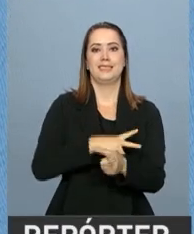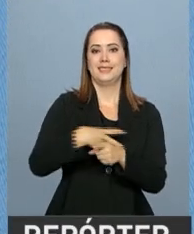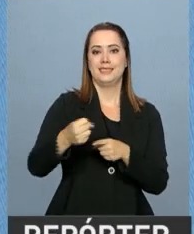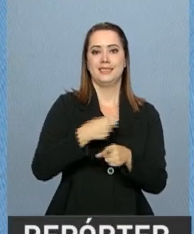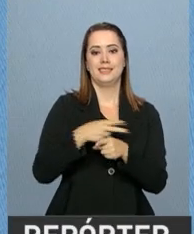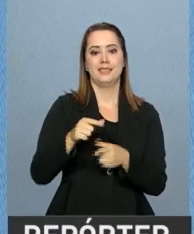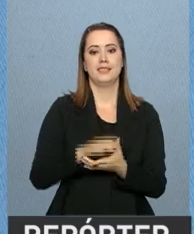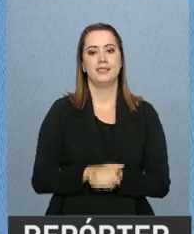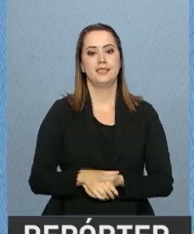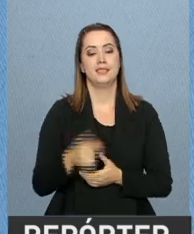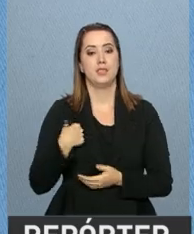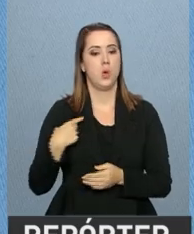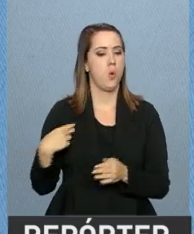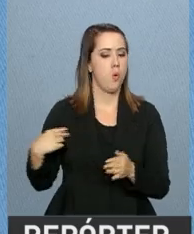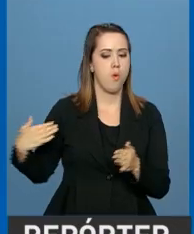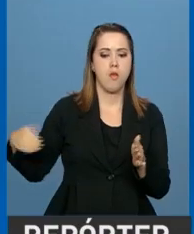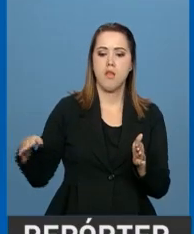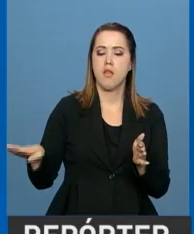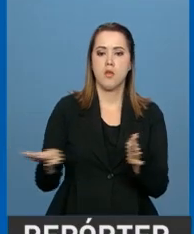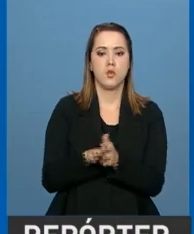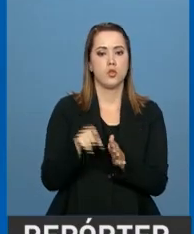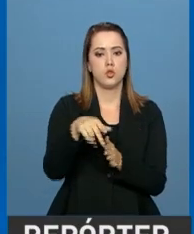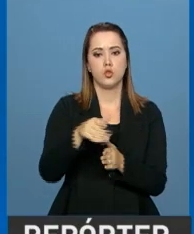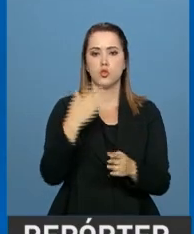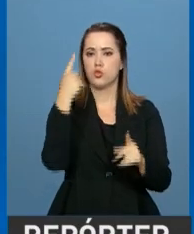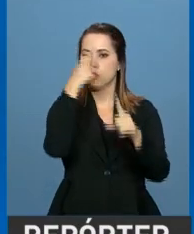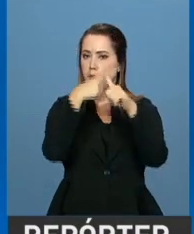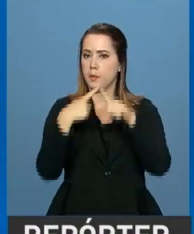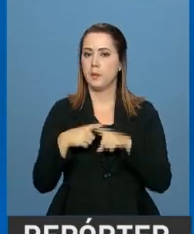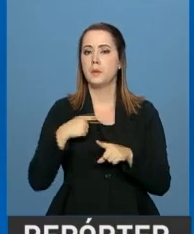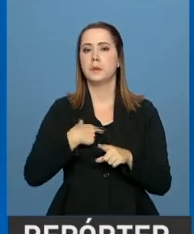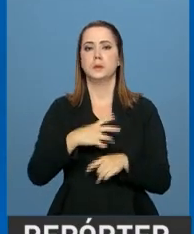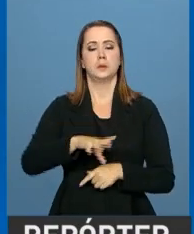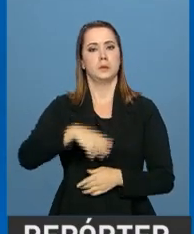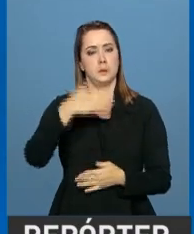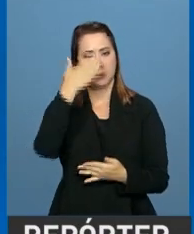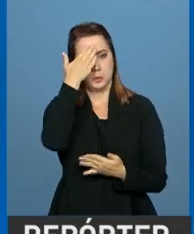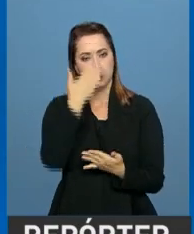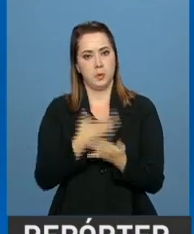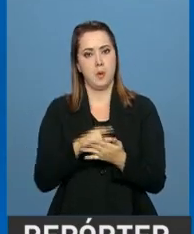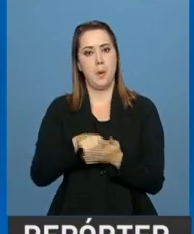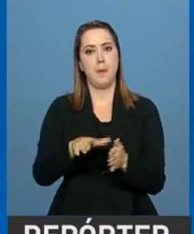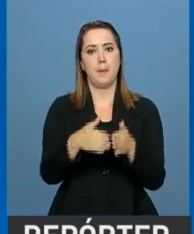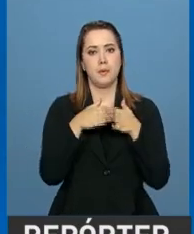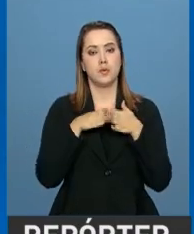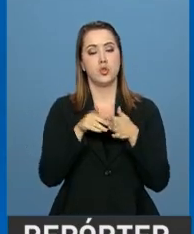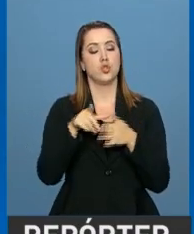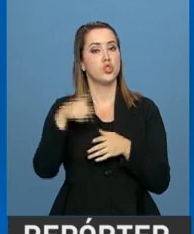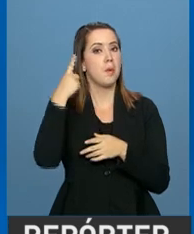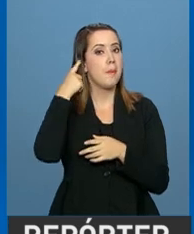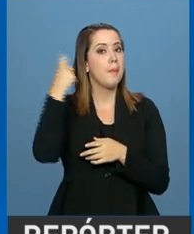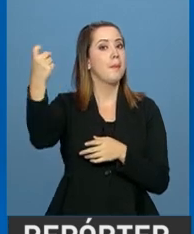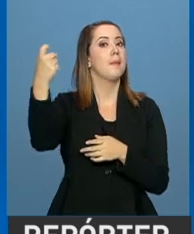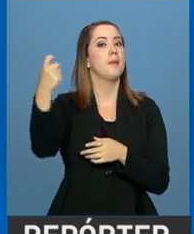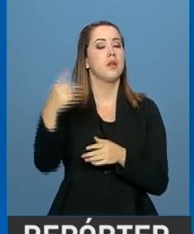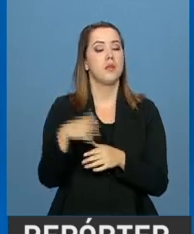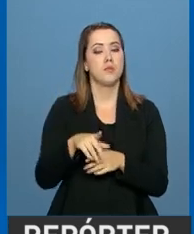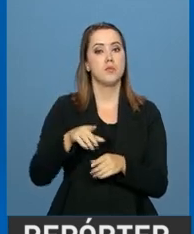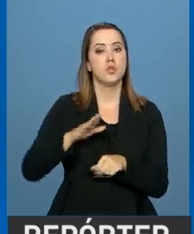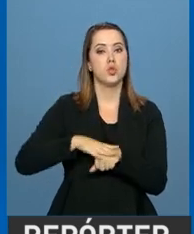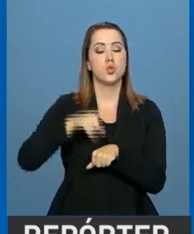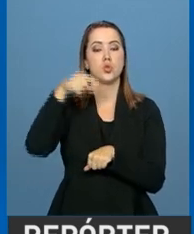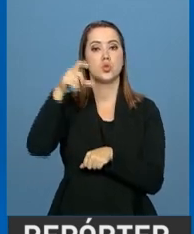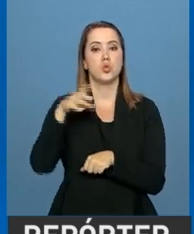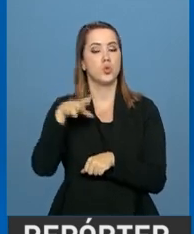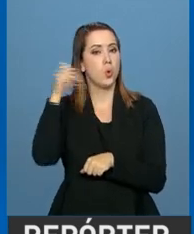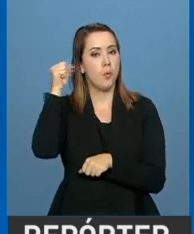aterrissagem trei na prova naquele Último Tiro com muita confiança pedi para ele me chamar até um pouquinho mais alto porque eu dependo muito da